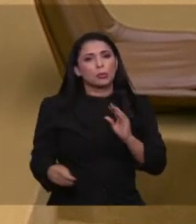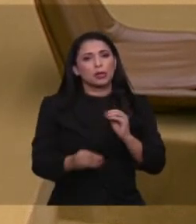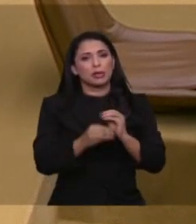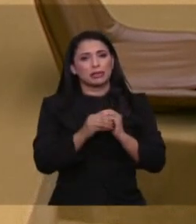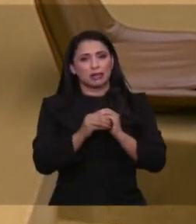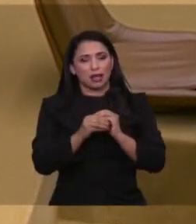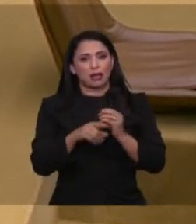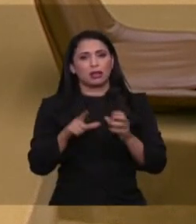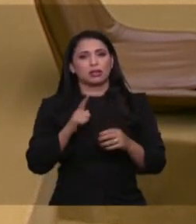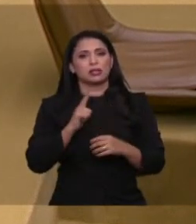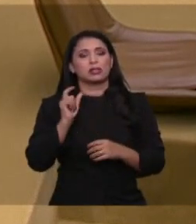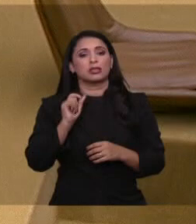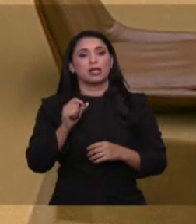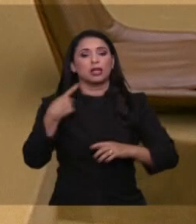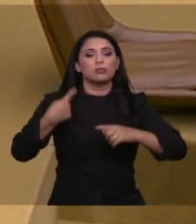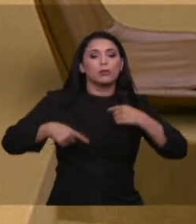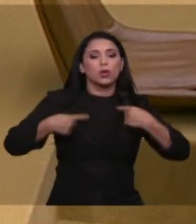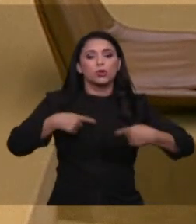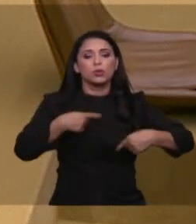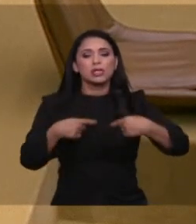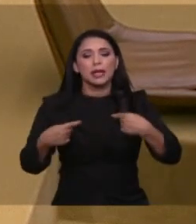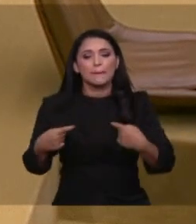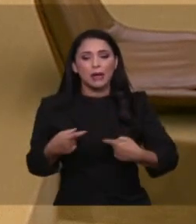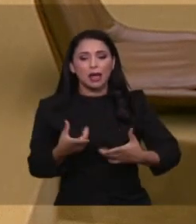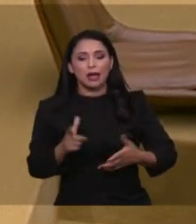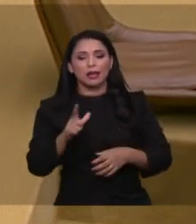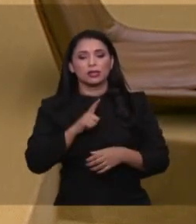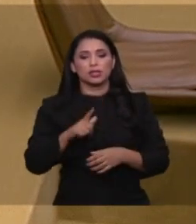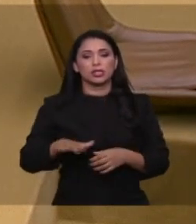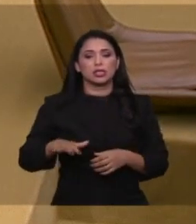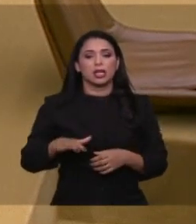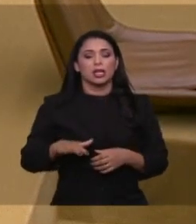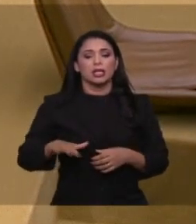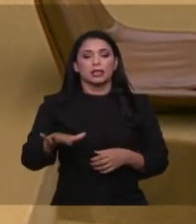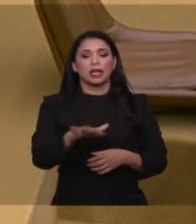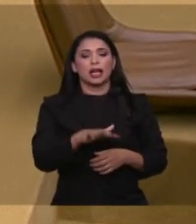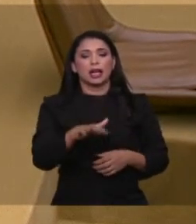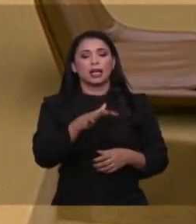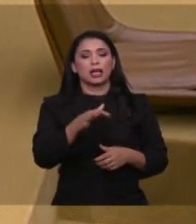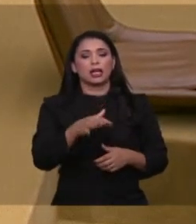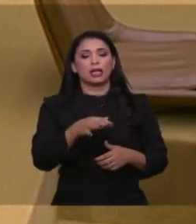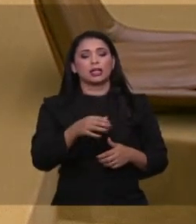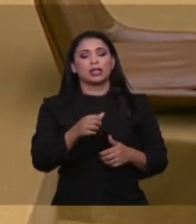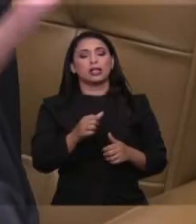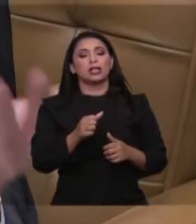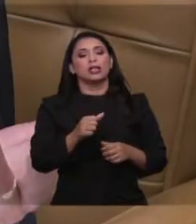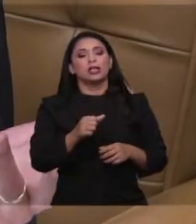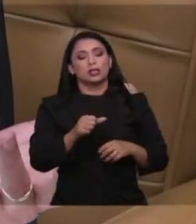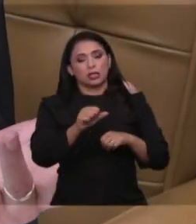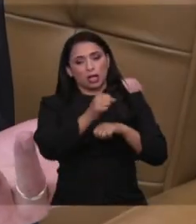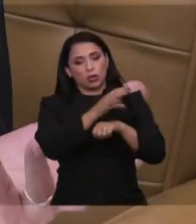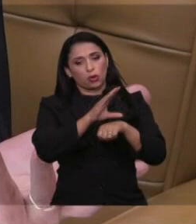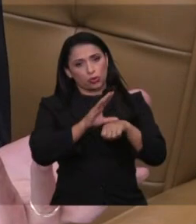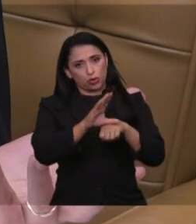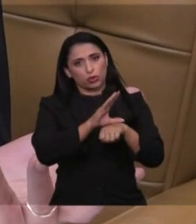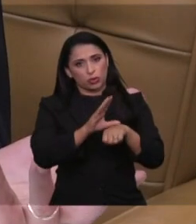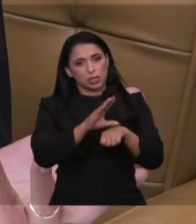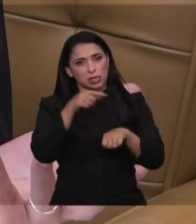de prolongação dos debates no âmbito do poder constituinte,